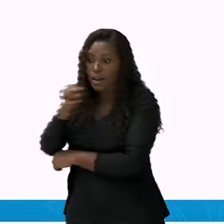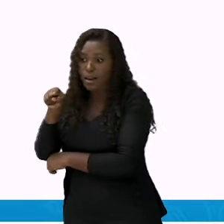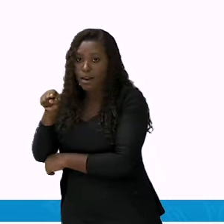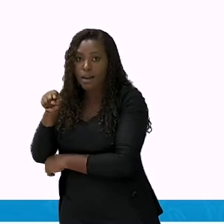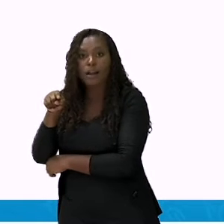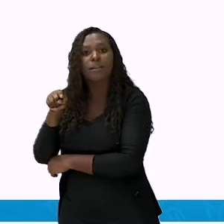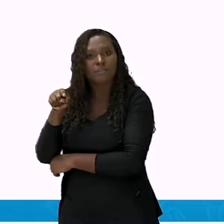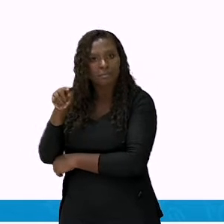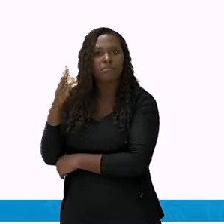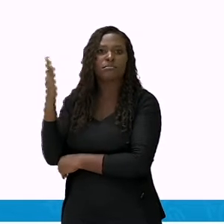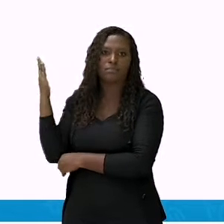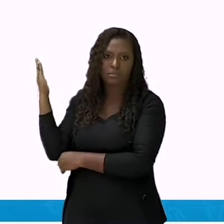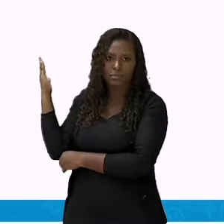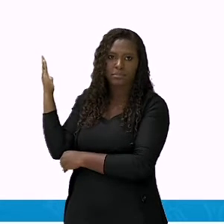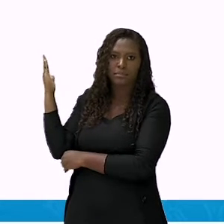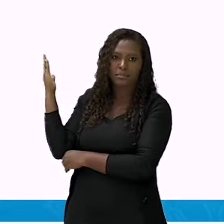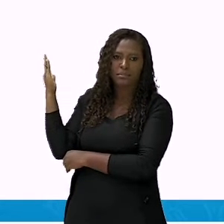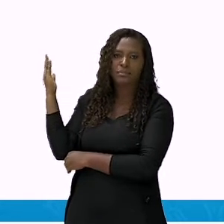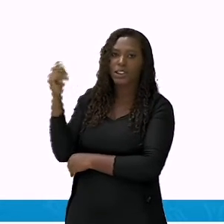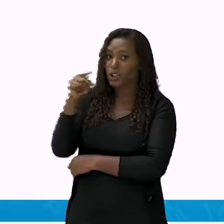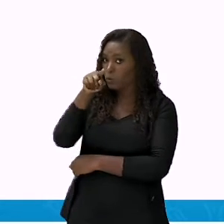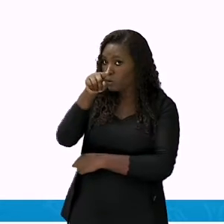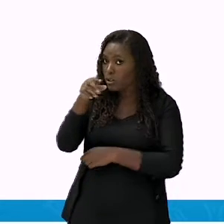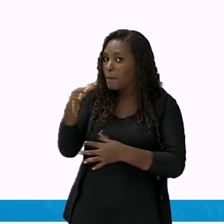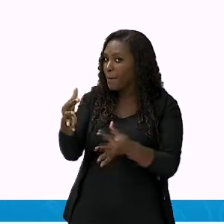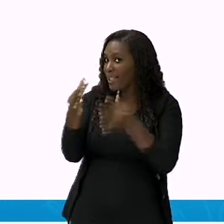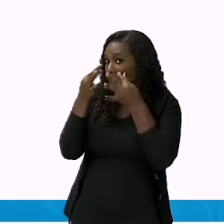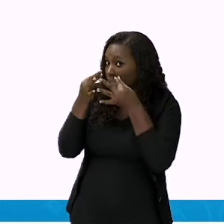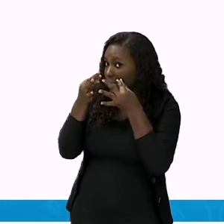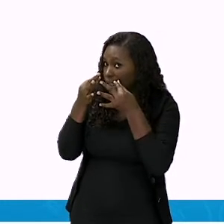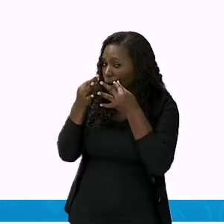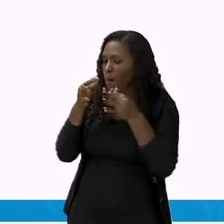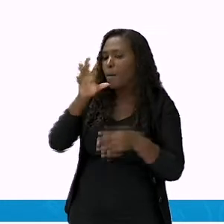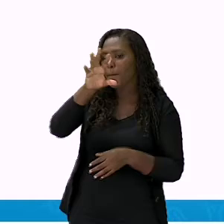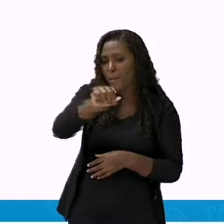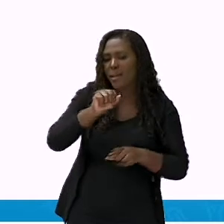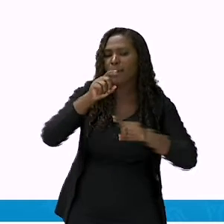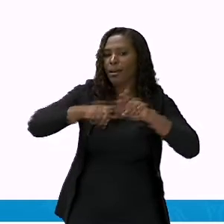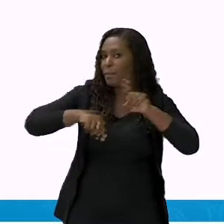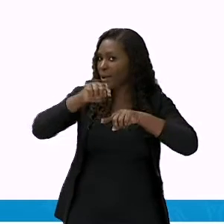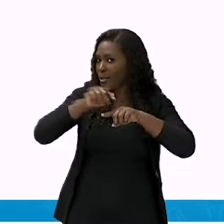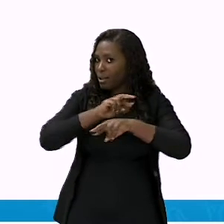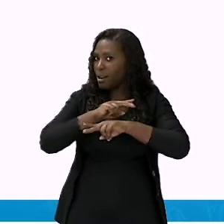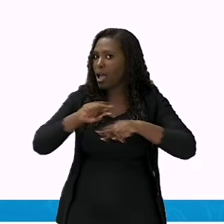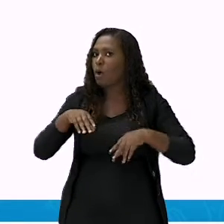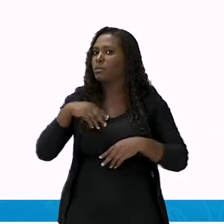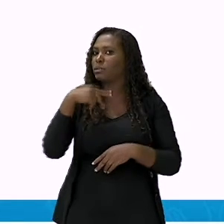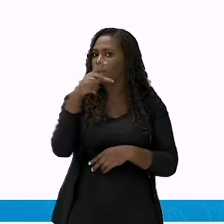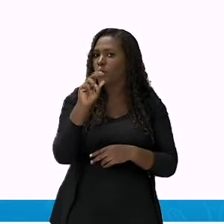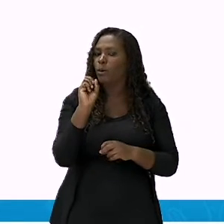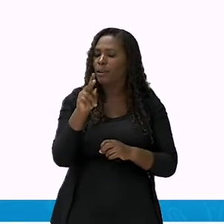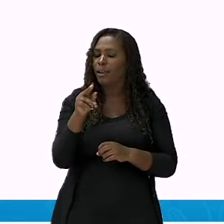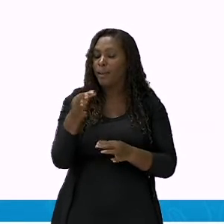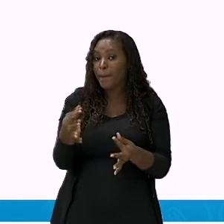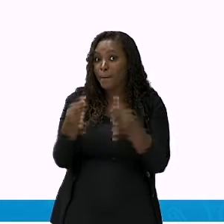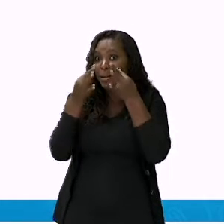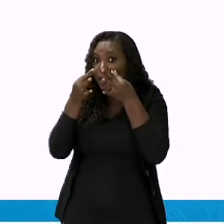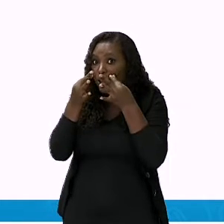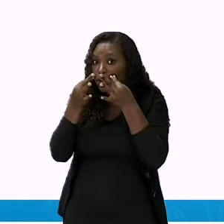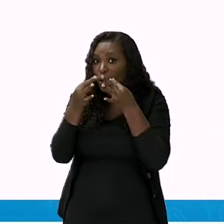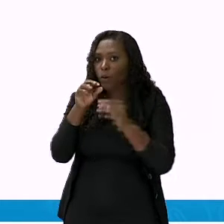gostaria que você prestasse bastante atenção. Está com o seu material em mãos? Fique ligado, porque senão, se você piscar um